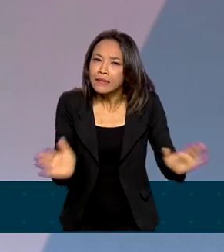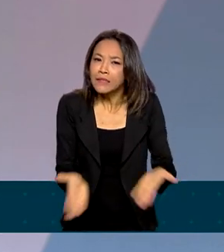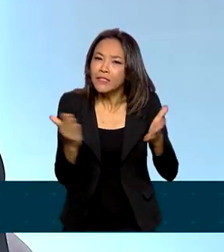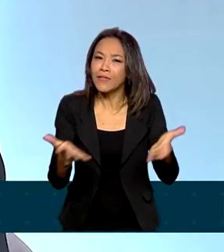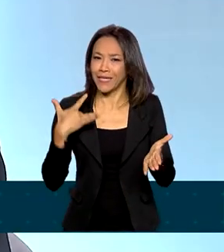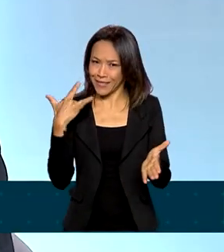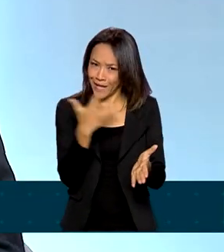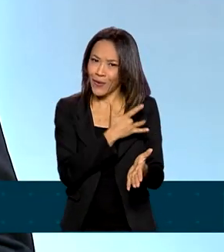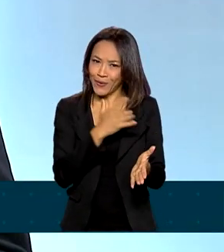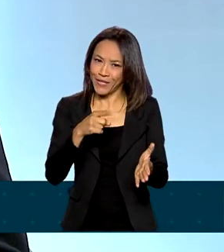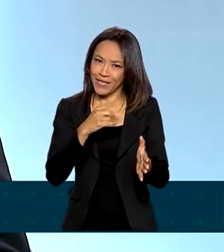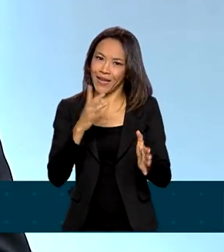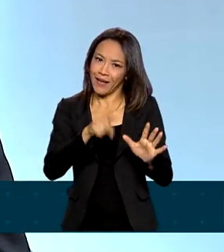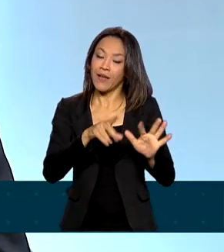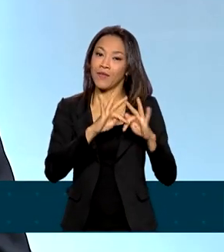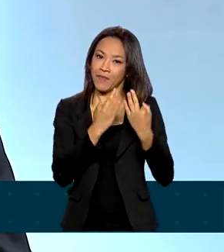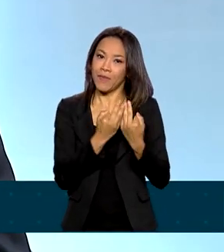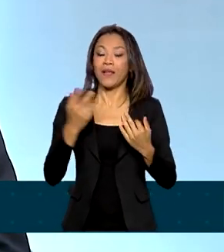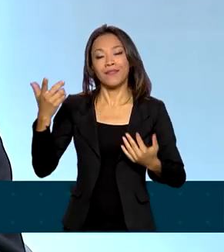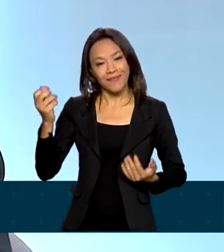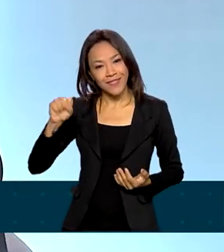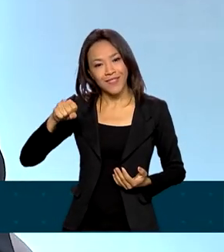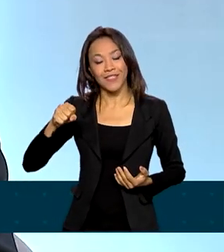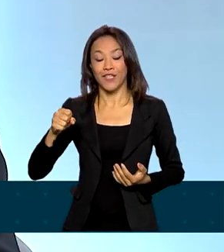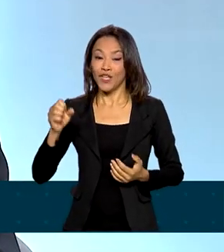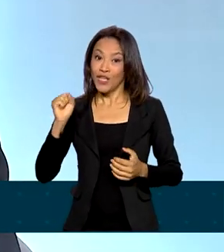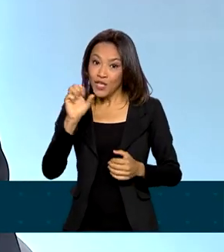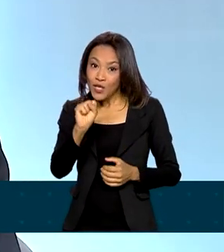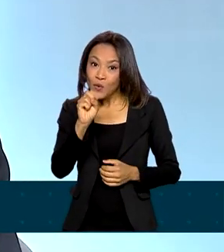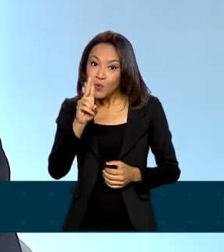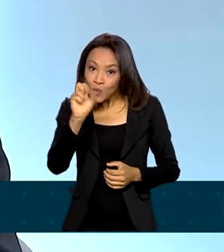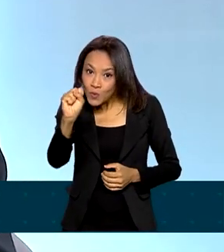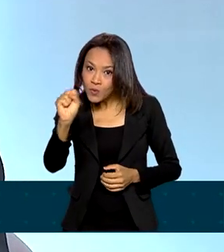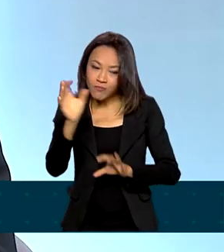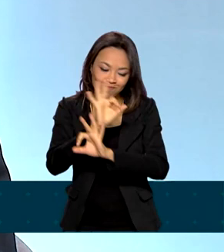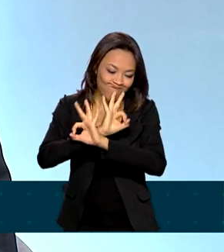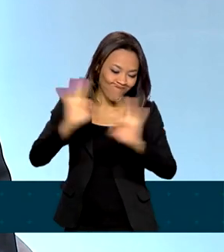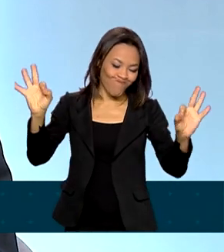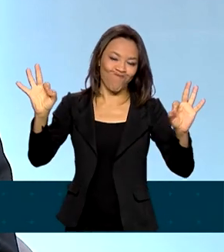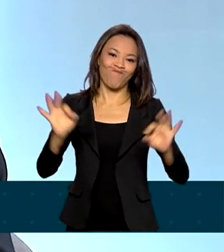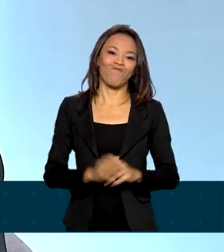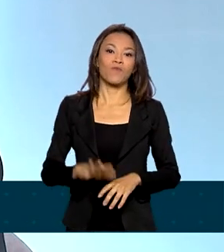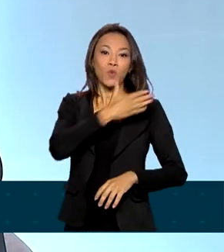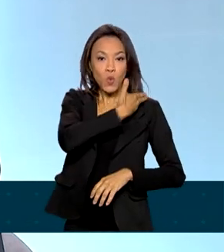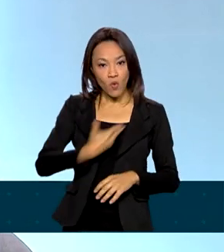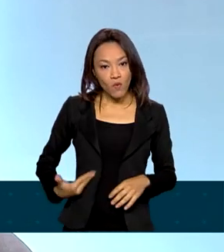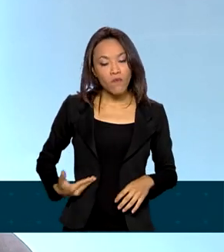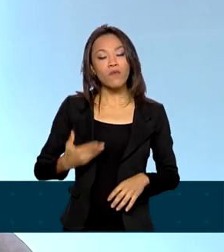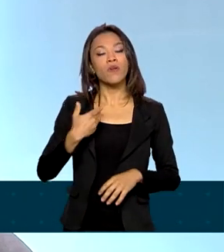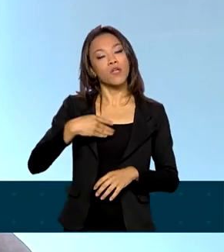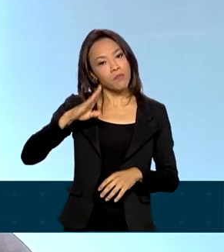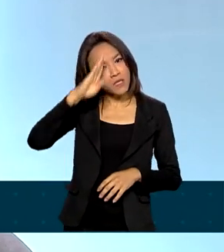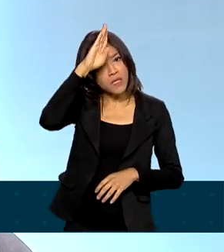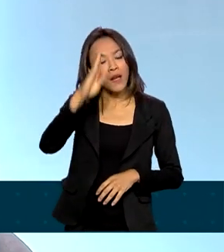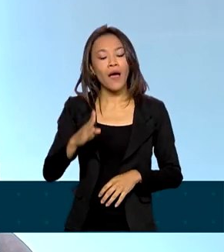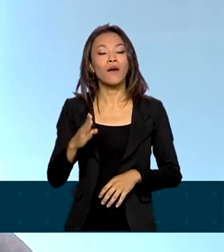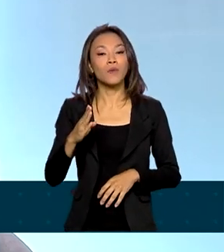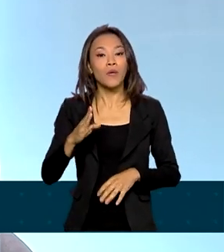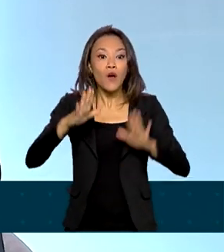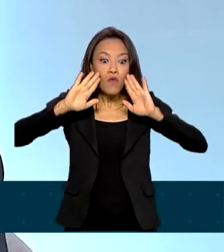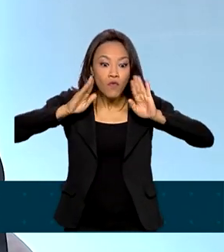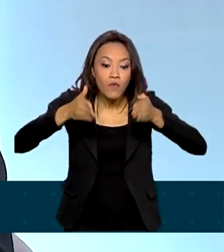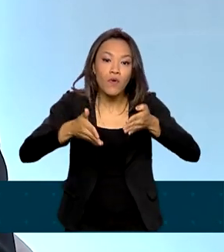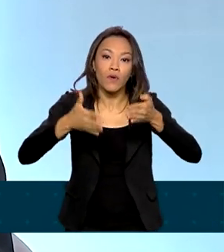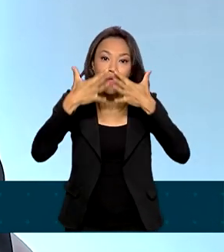famílias. Com certeza, aí o SUS dá um show, né? Atenção primária à saúde. O governo Bolsonaro priorizou a atenção primária desde o início.